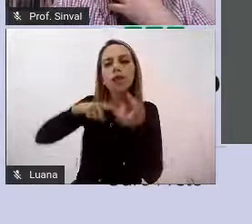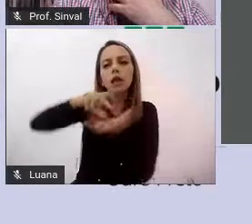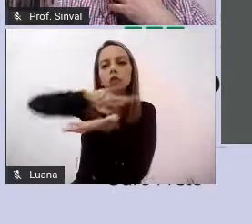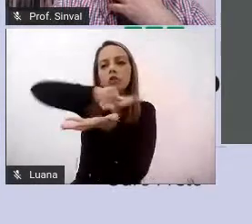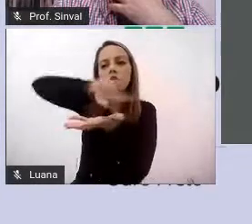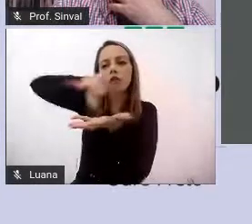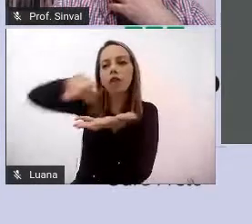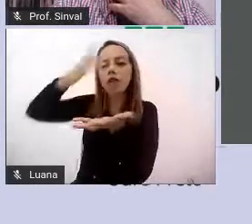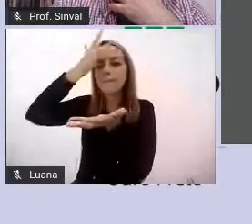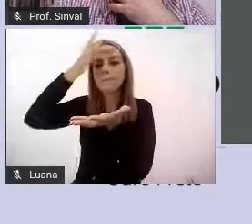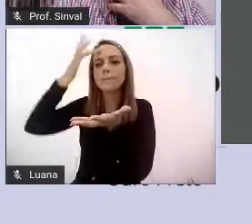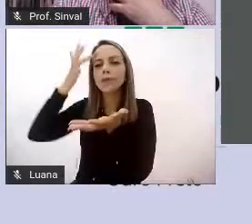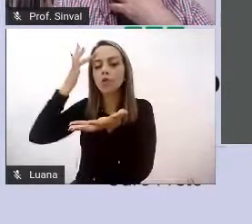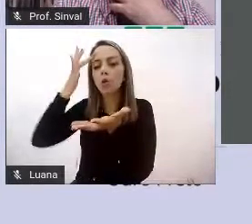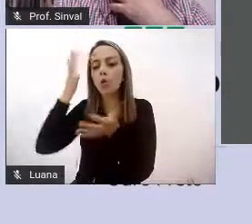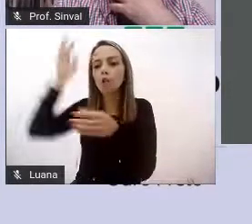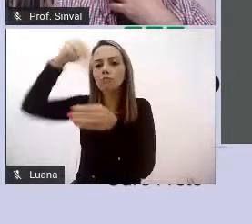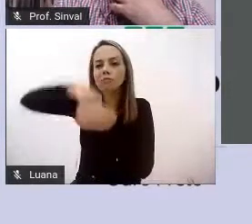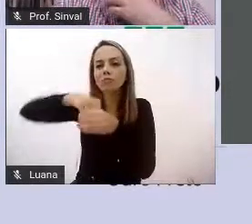compunham as cidades, e